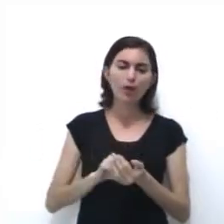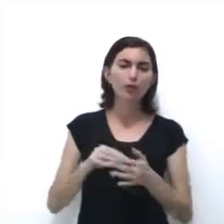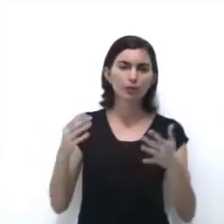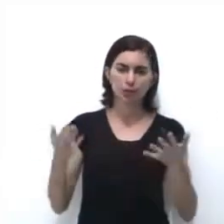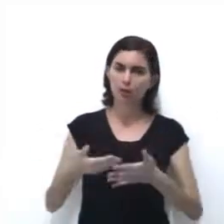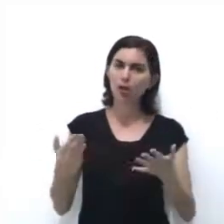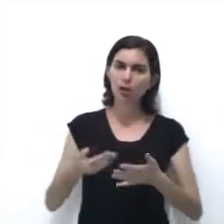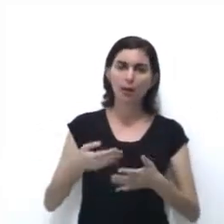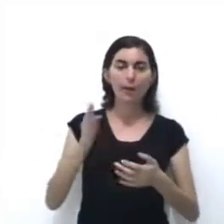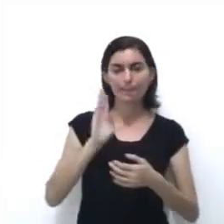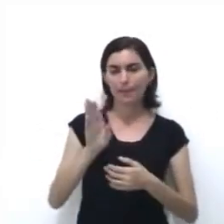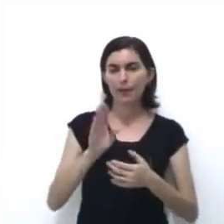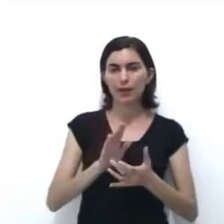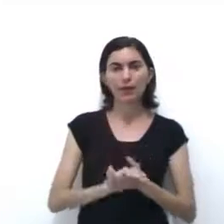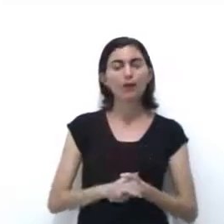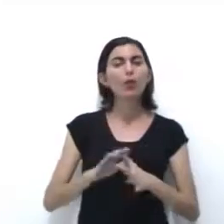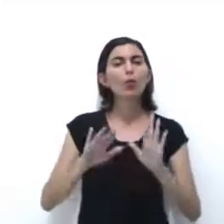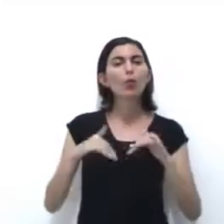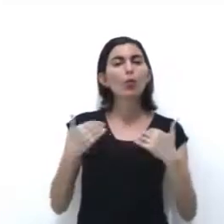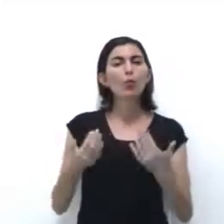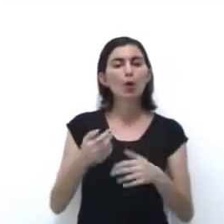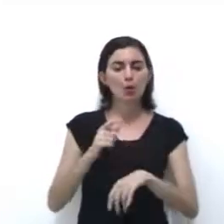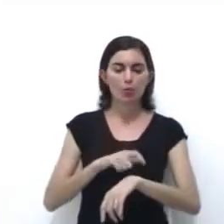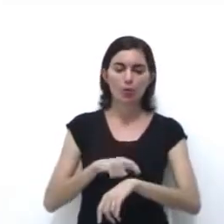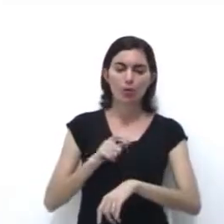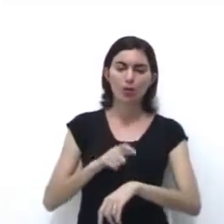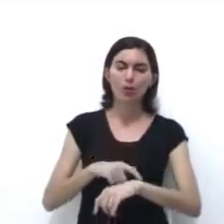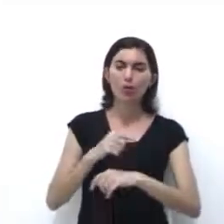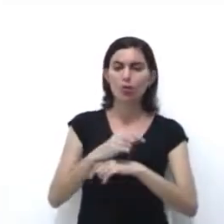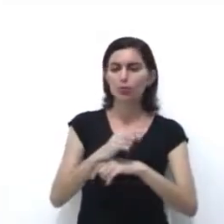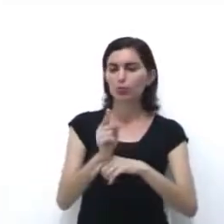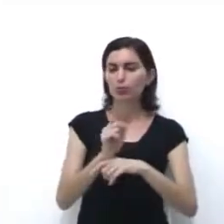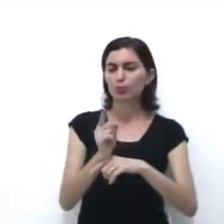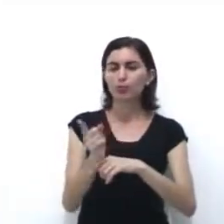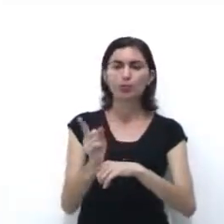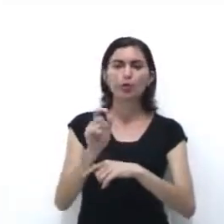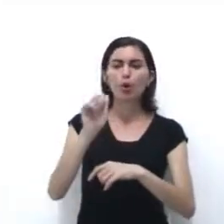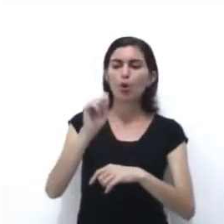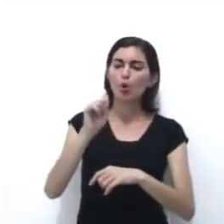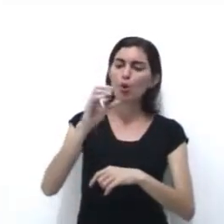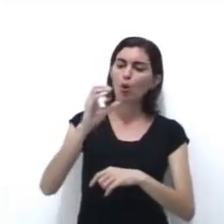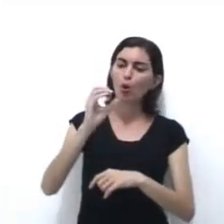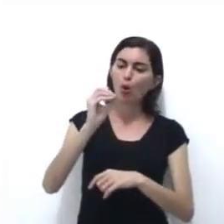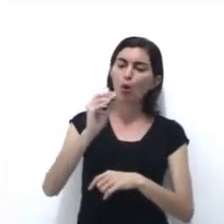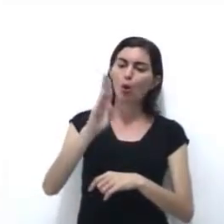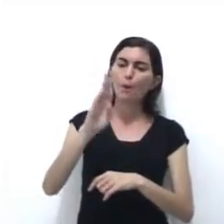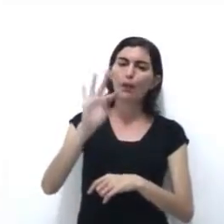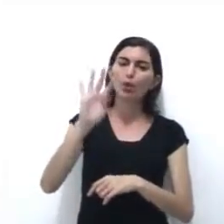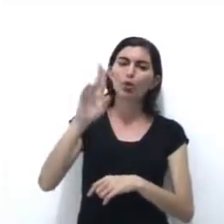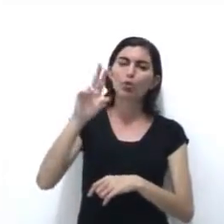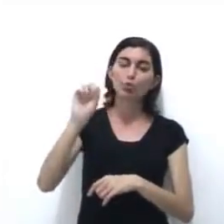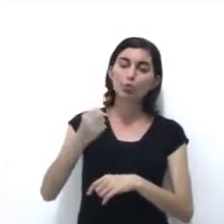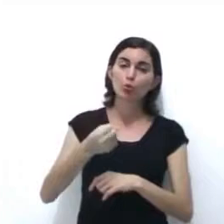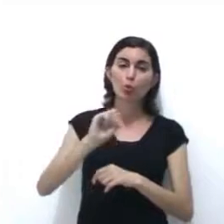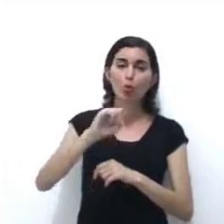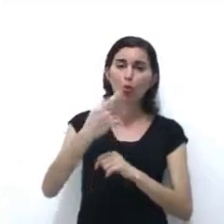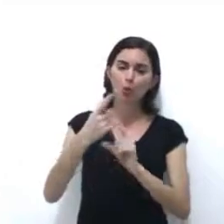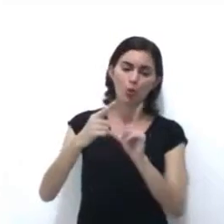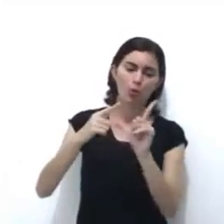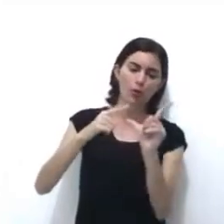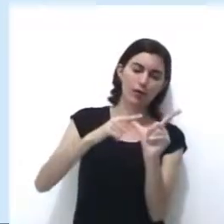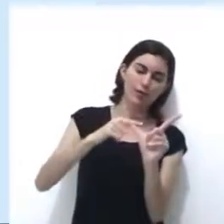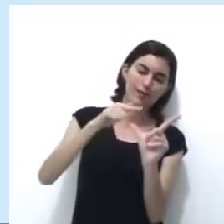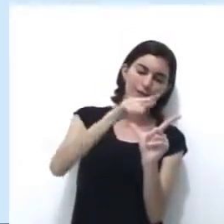falta agora o relógio B, em qual relógio os ponteiros formam um ângulo obtuso, ou